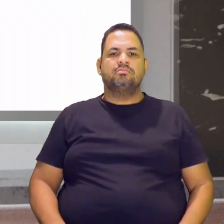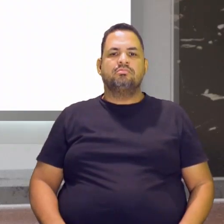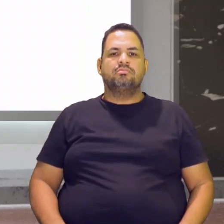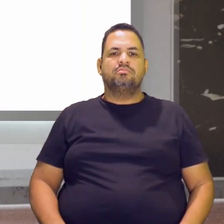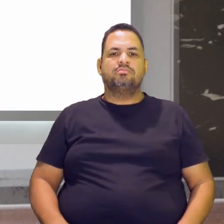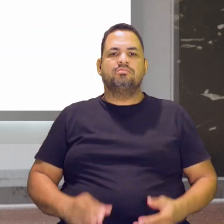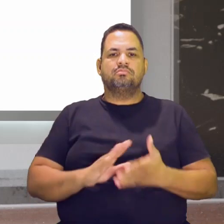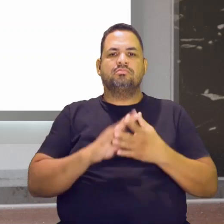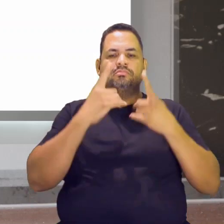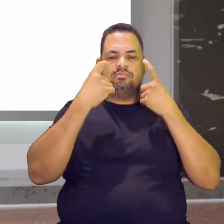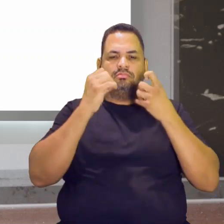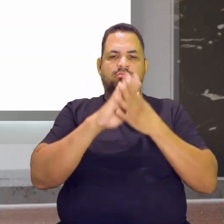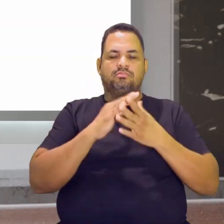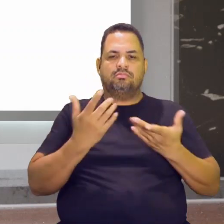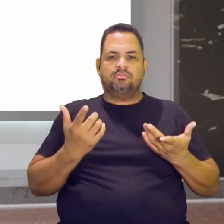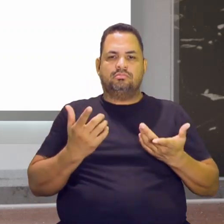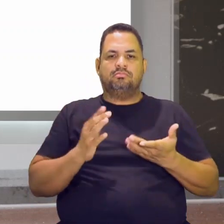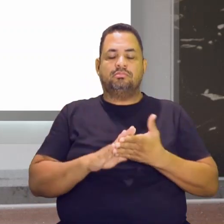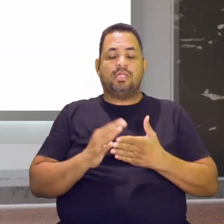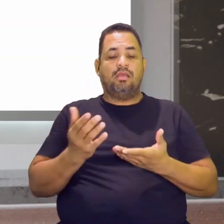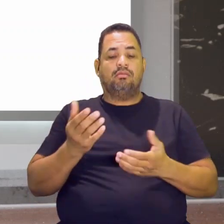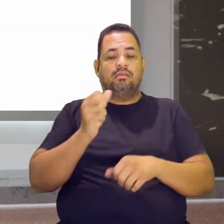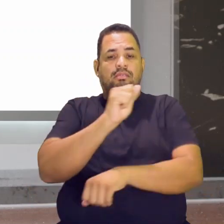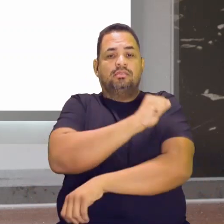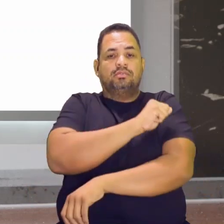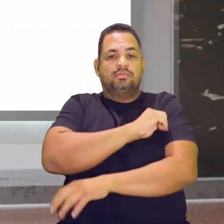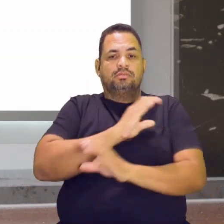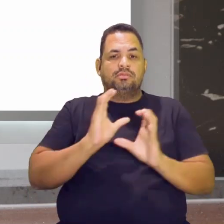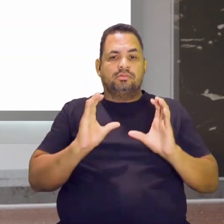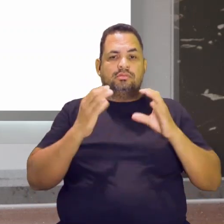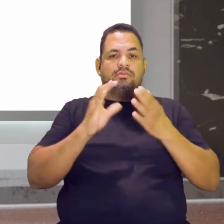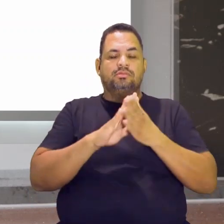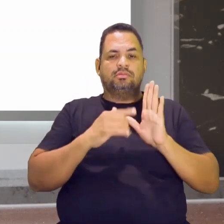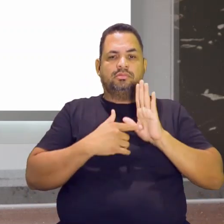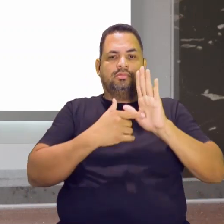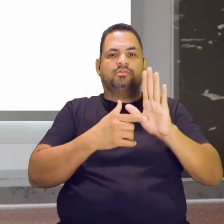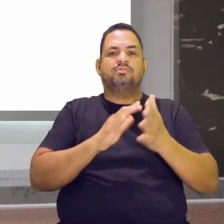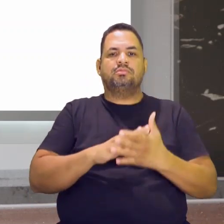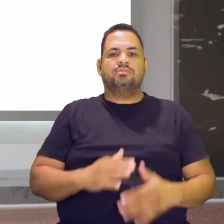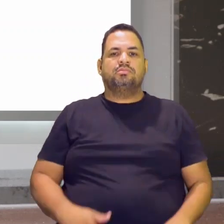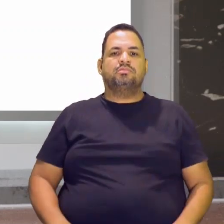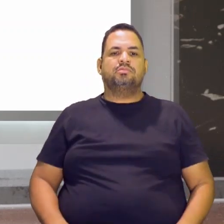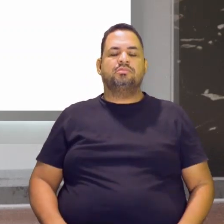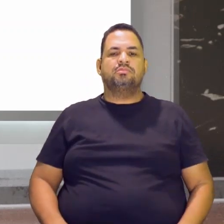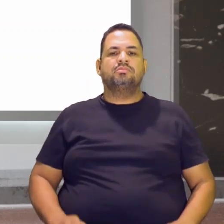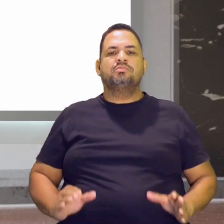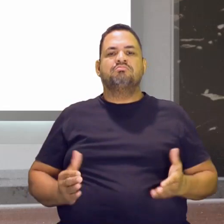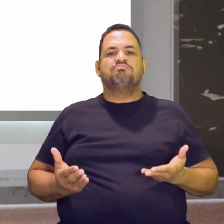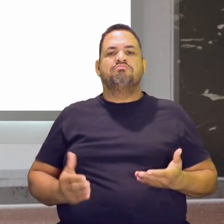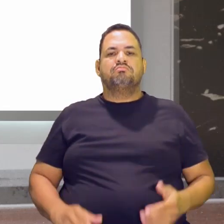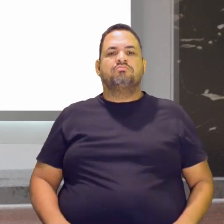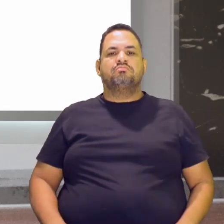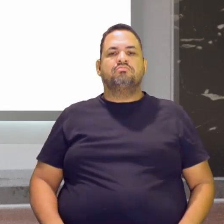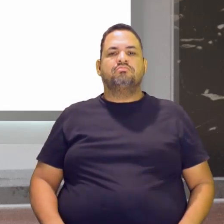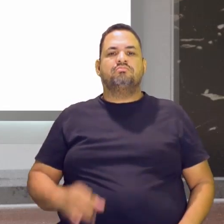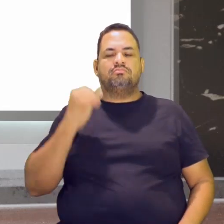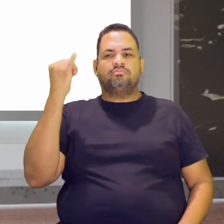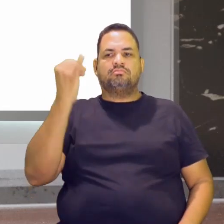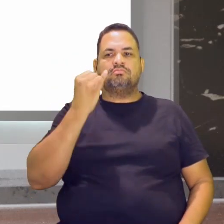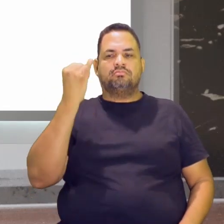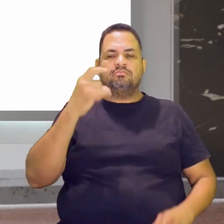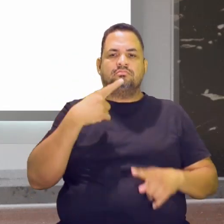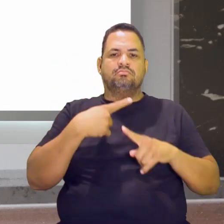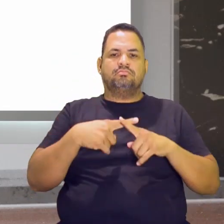questões de violência e crime. Então, estudante, esses grupos que trouxemos na aula são grupos